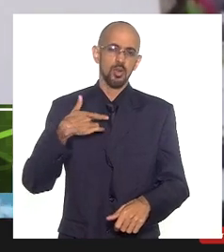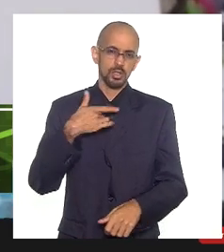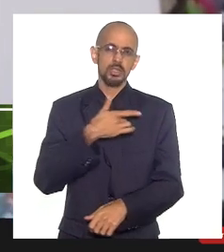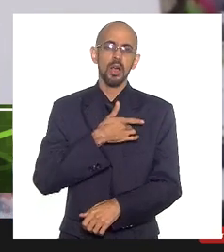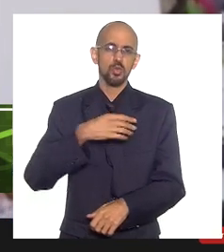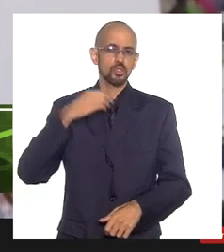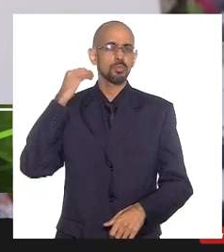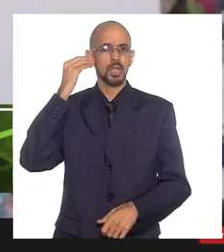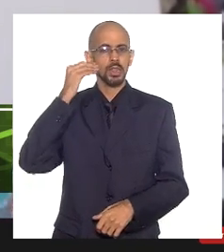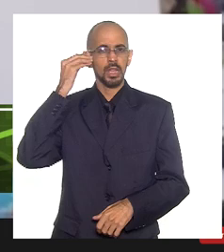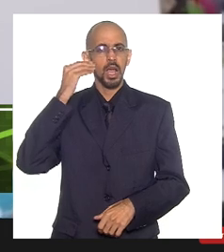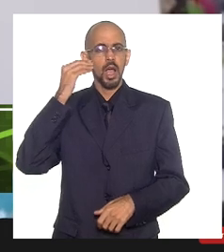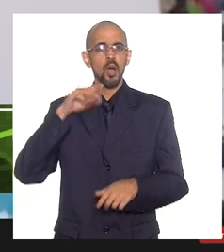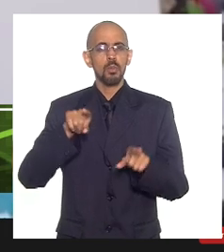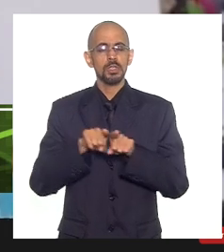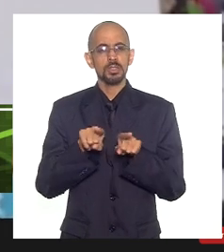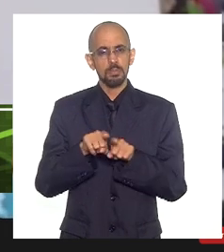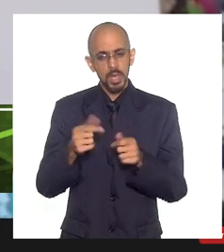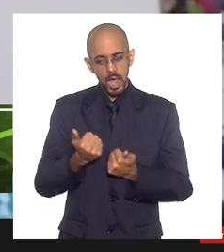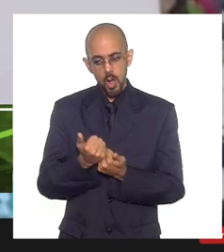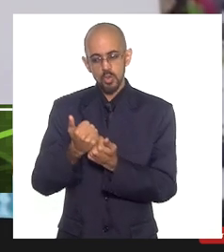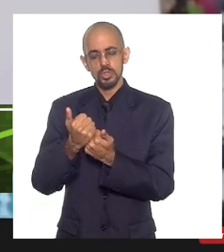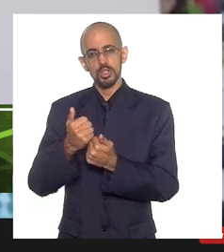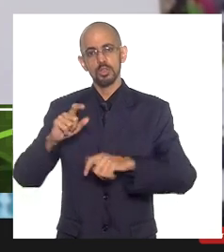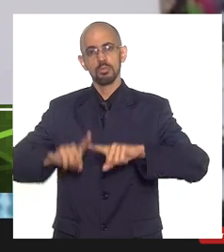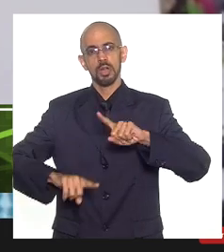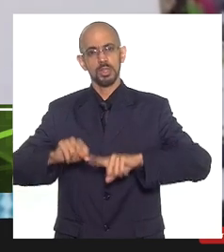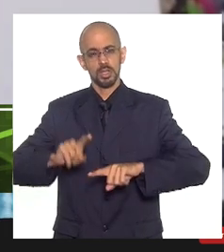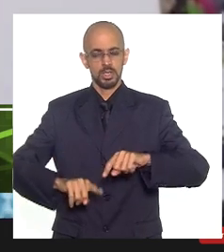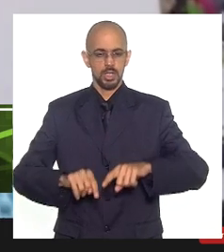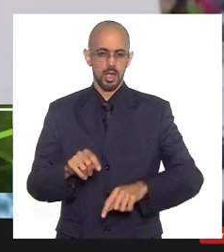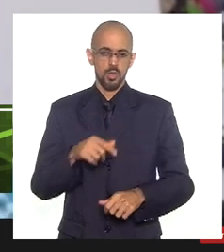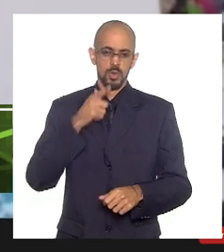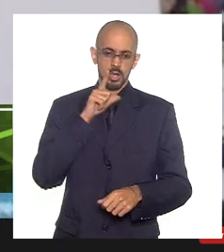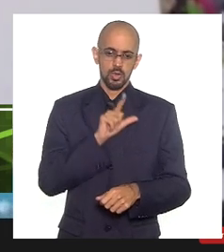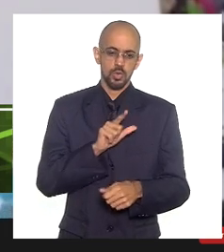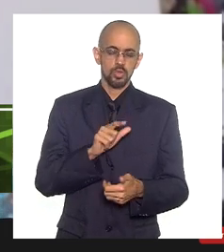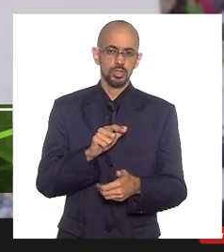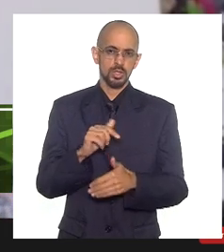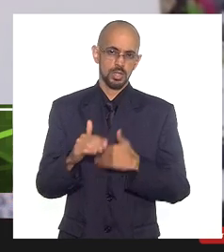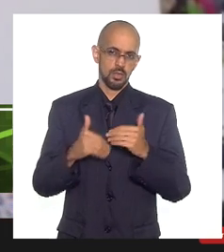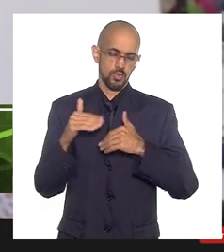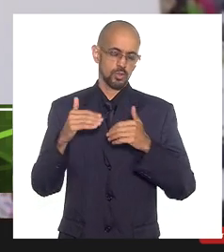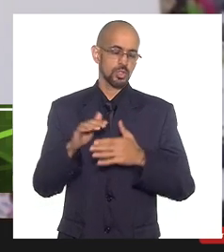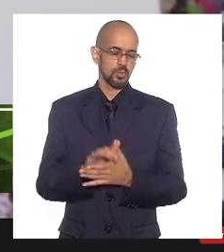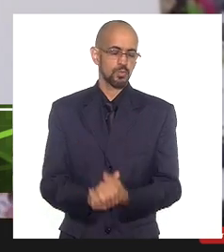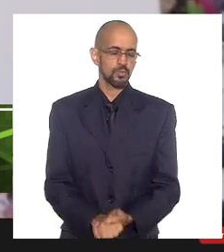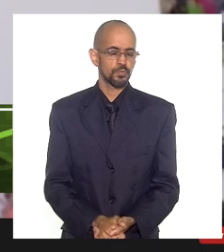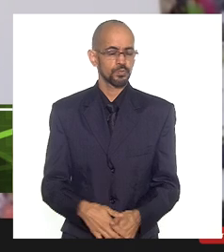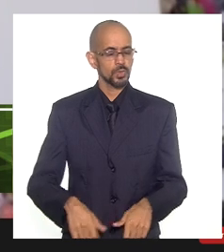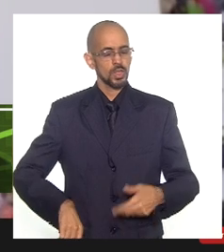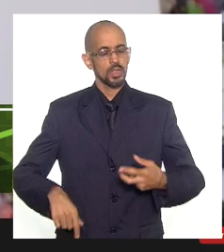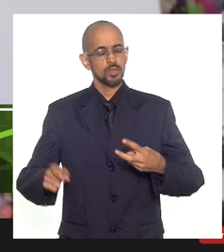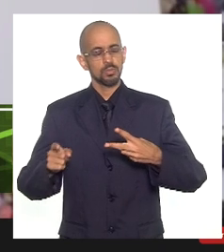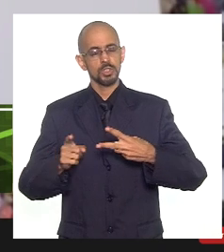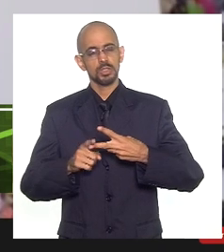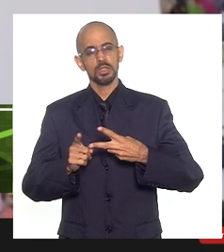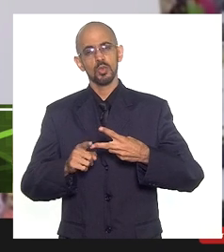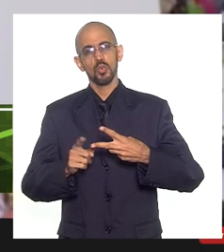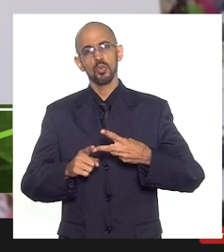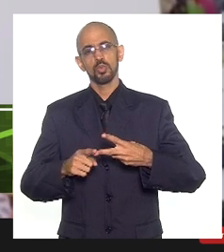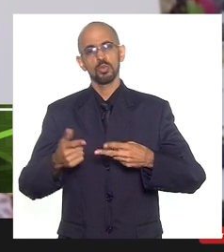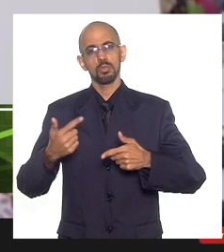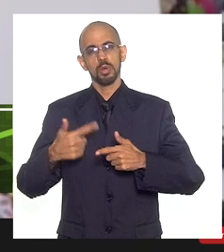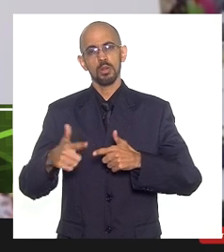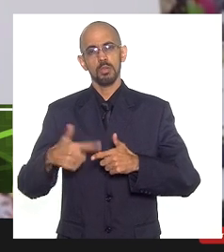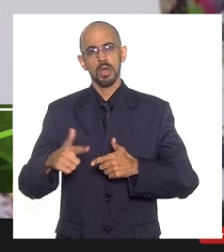mas também auxílio material para reprodução material da vida uma segunda questão me parece